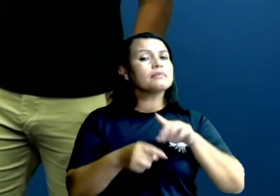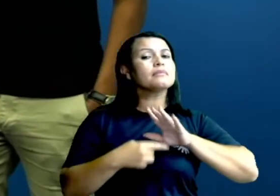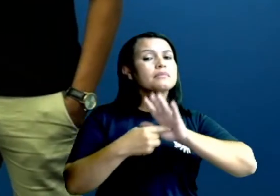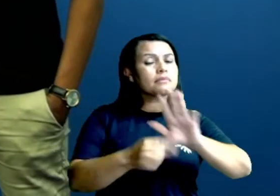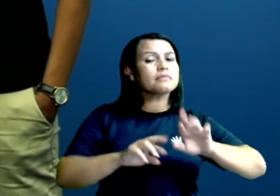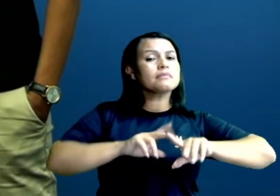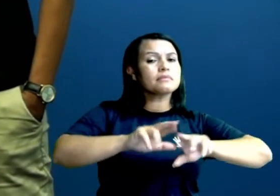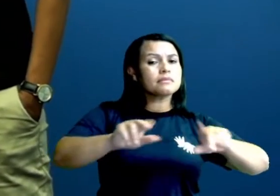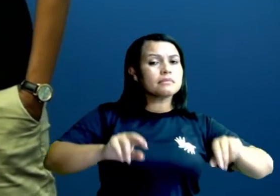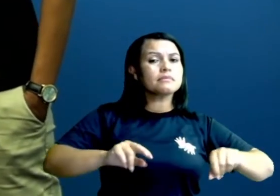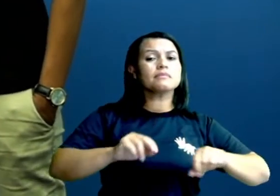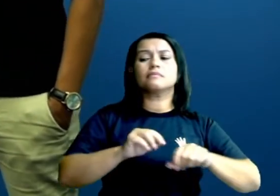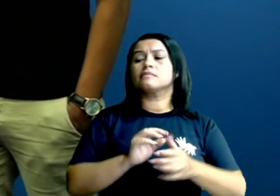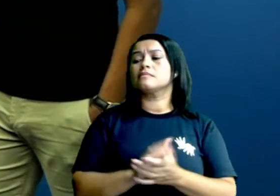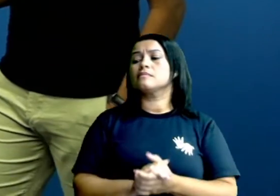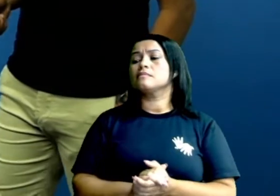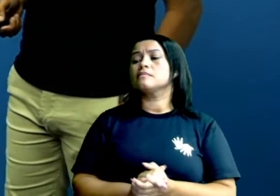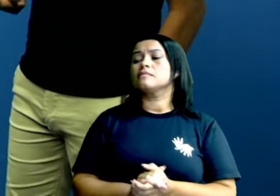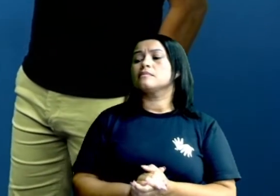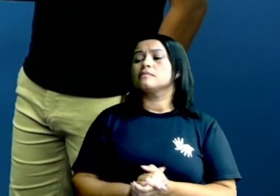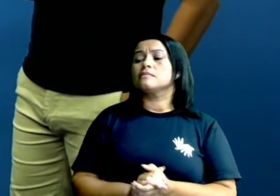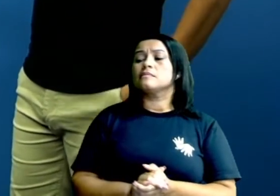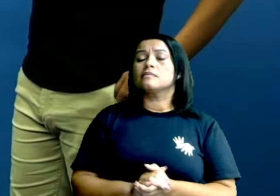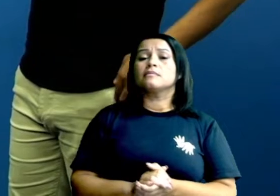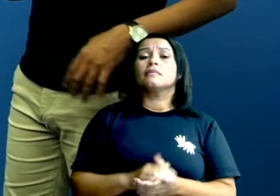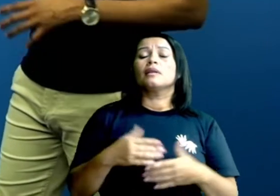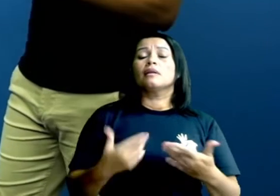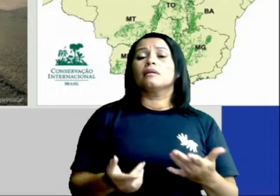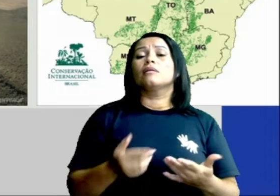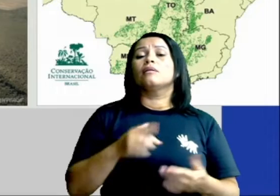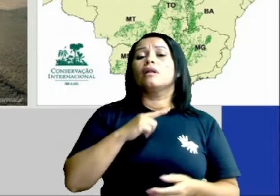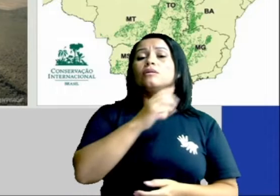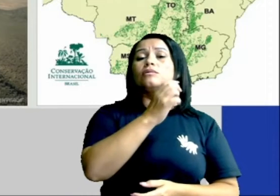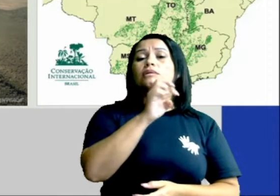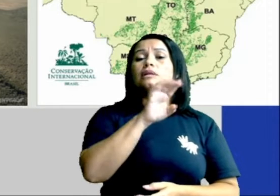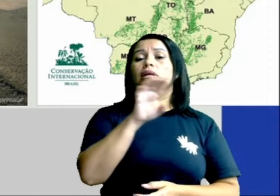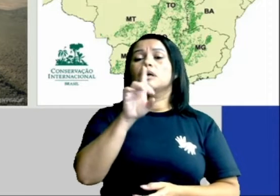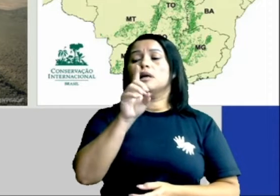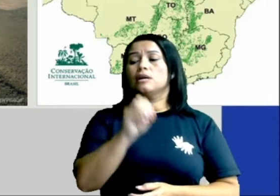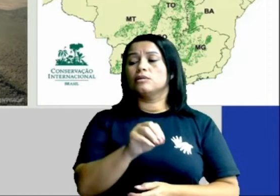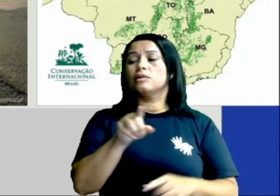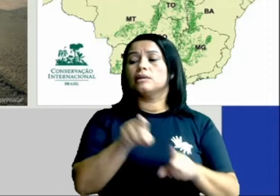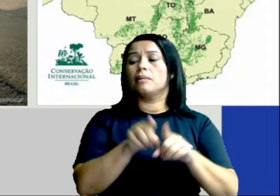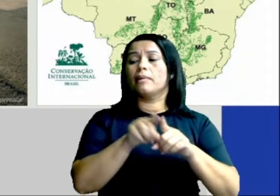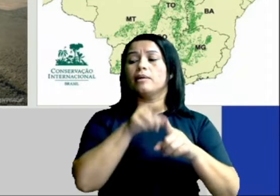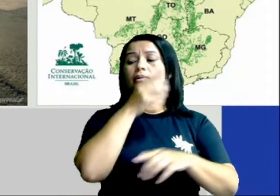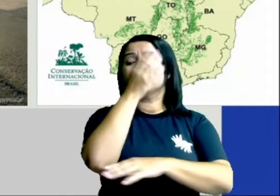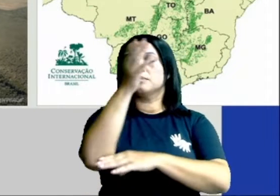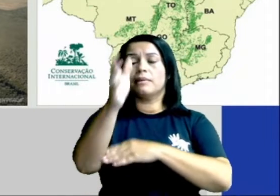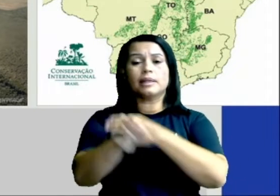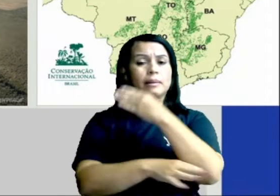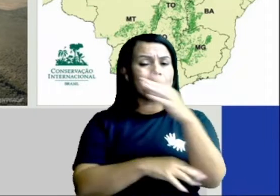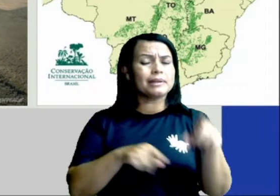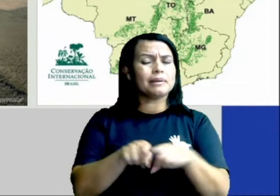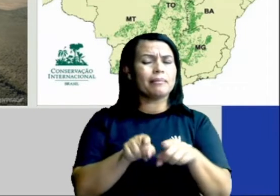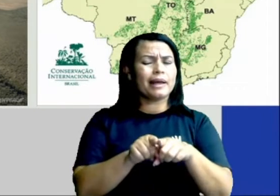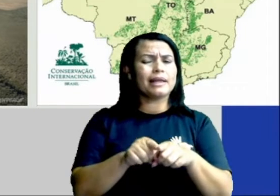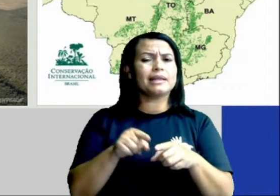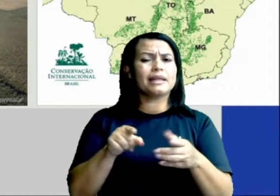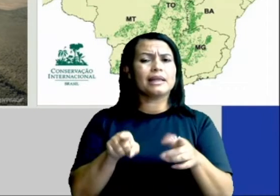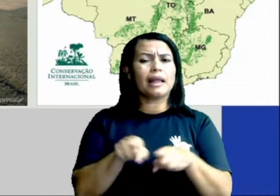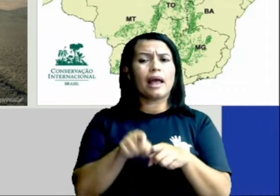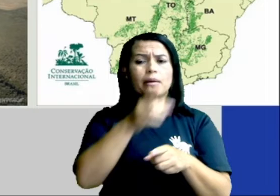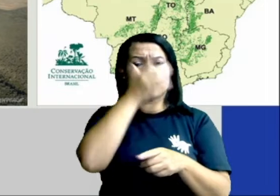riqueza biológica, tá? O cerrado e o desmatamento, como eu falei, nos últimos anos, sobretudo, né, com o avanço da atividade agrícola